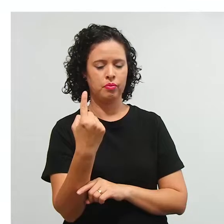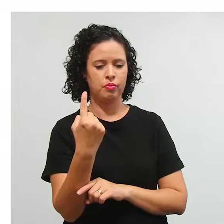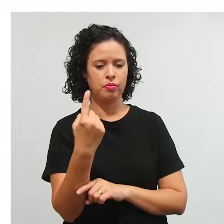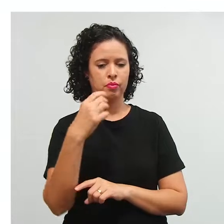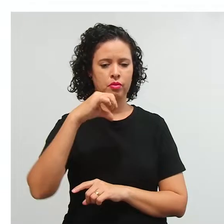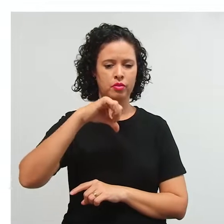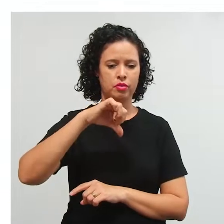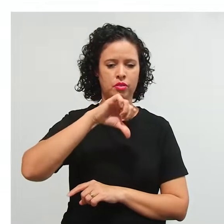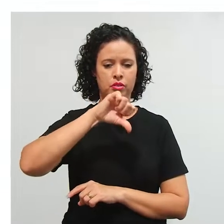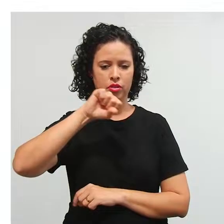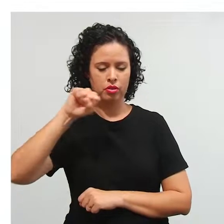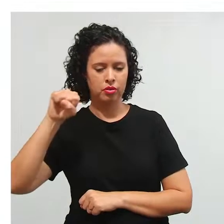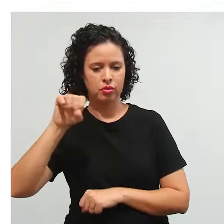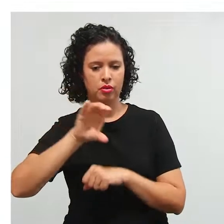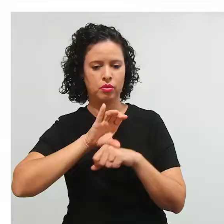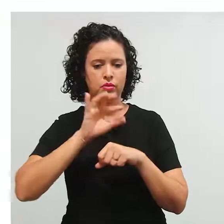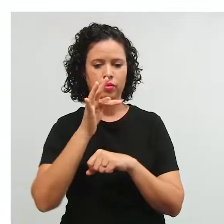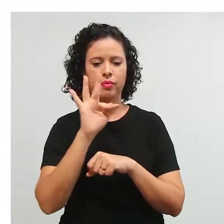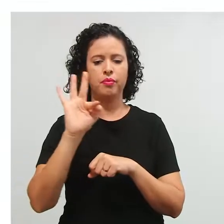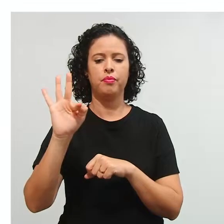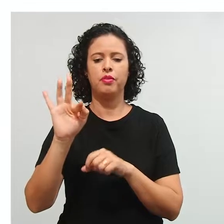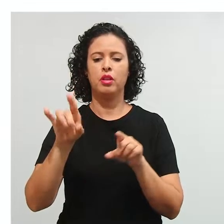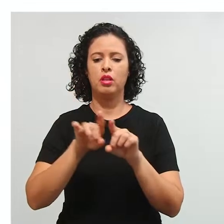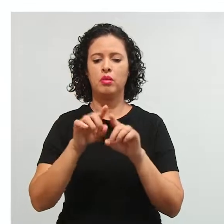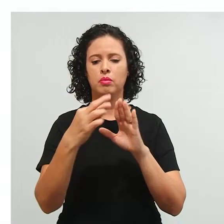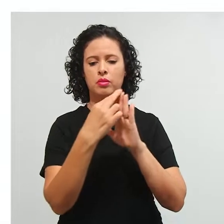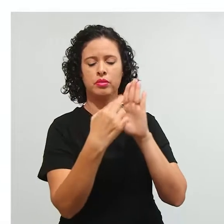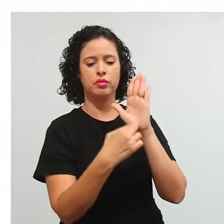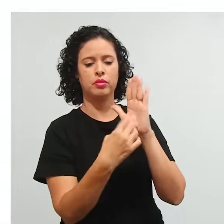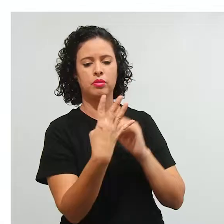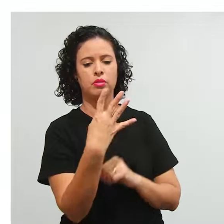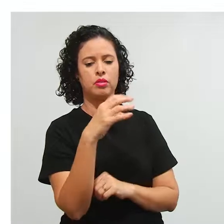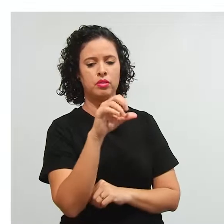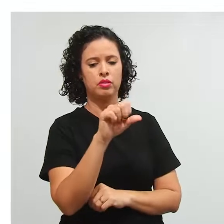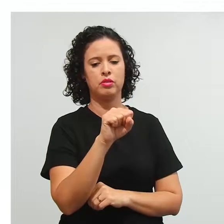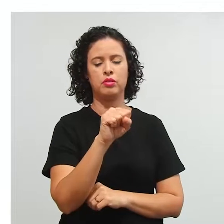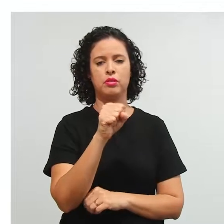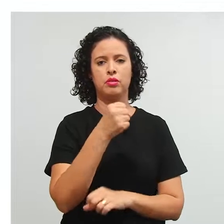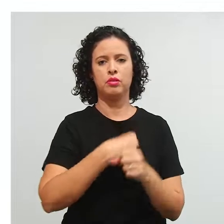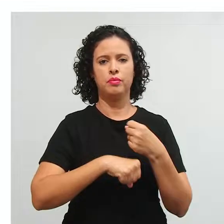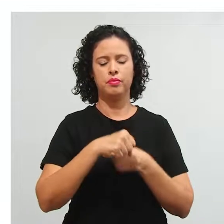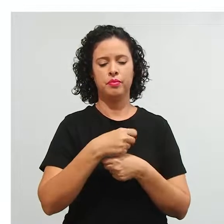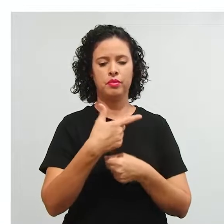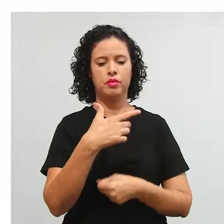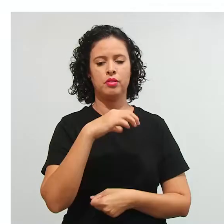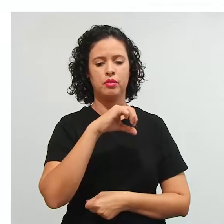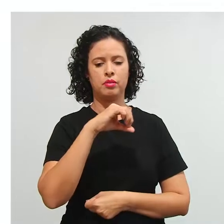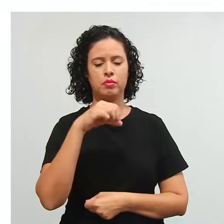Federal de 88 e Resolução 48 de